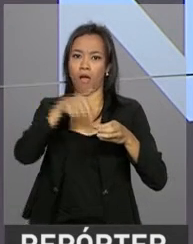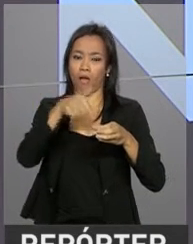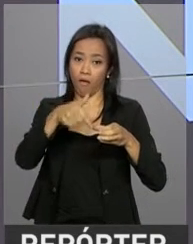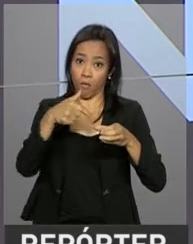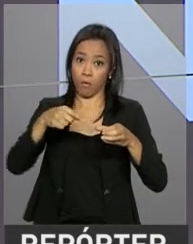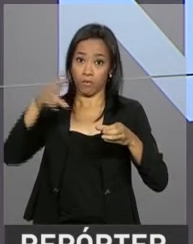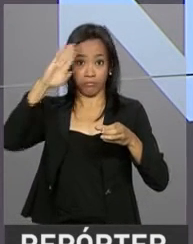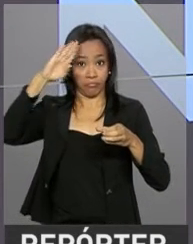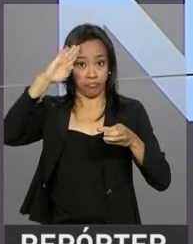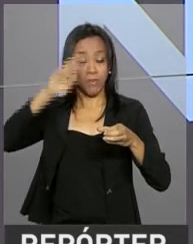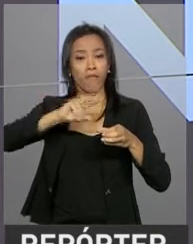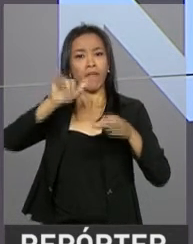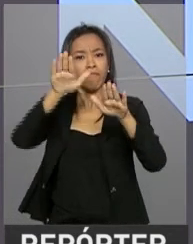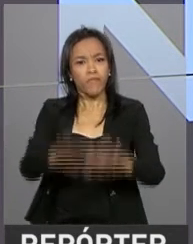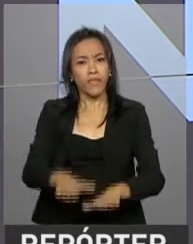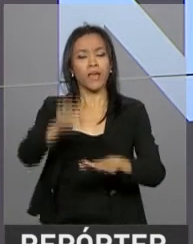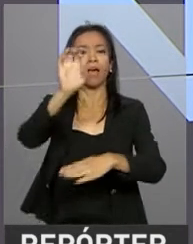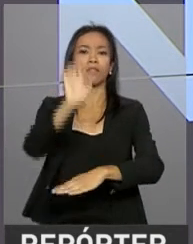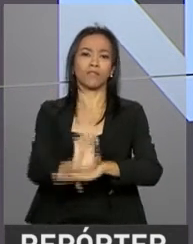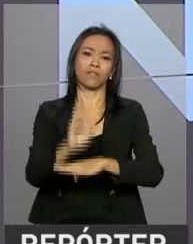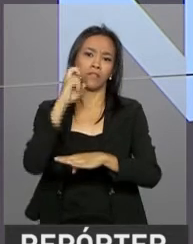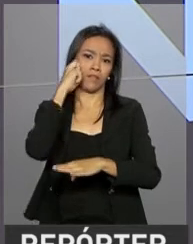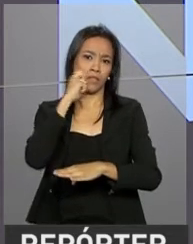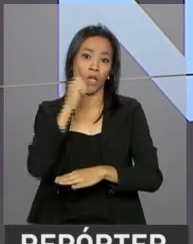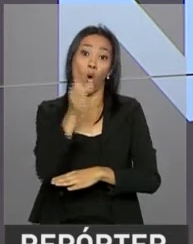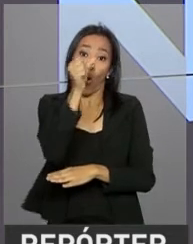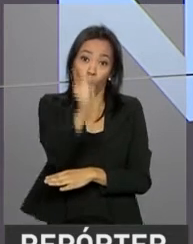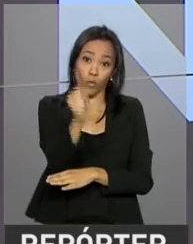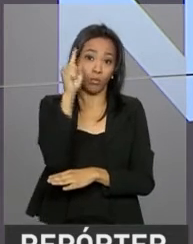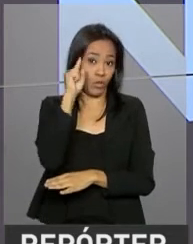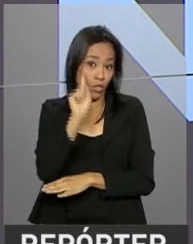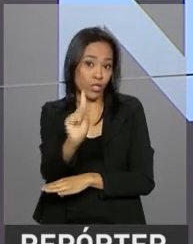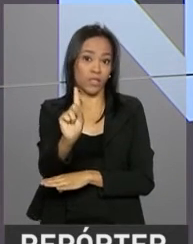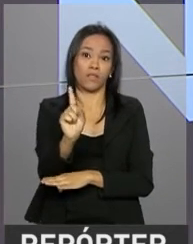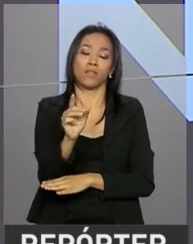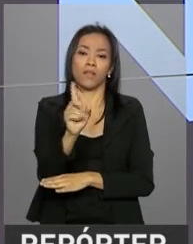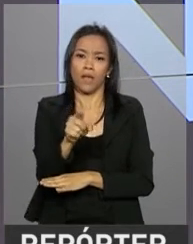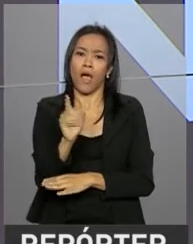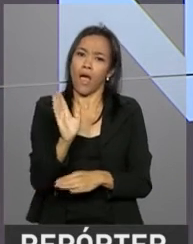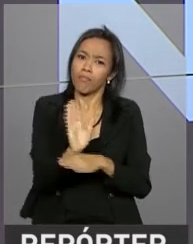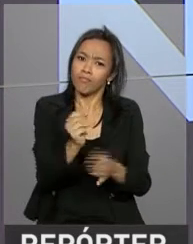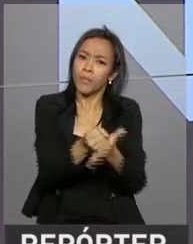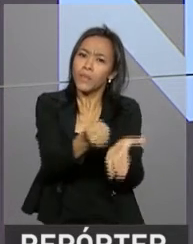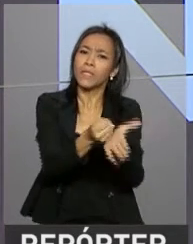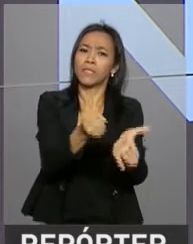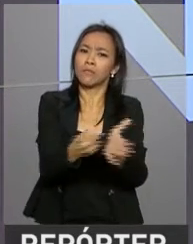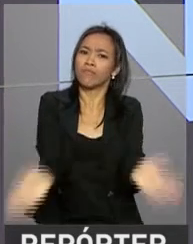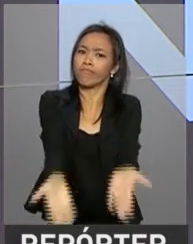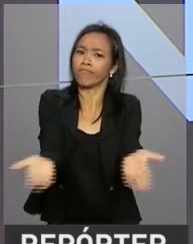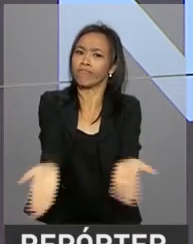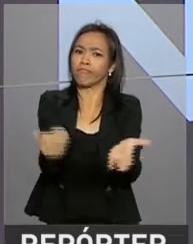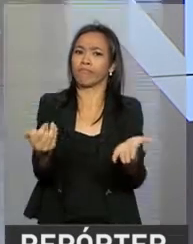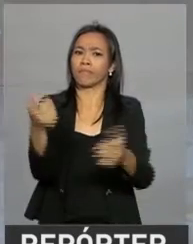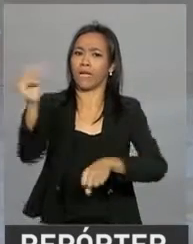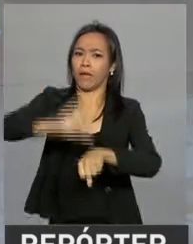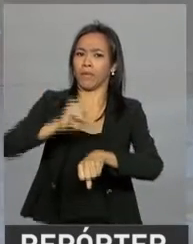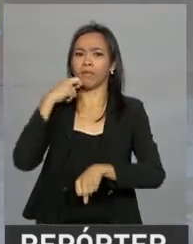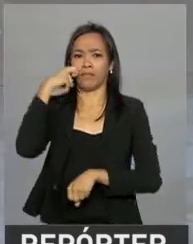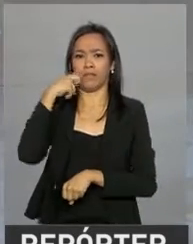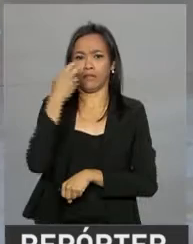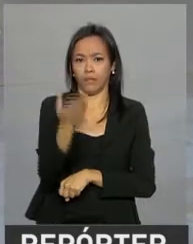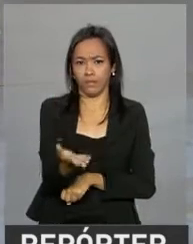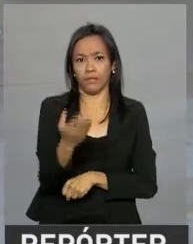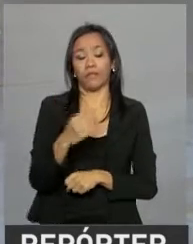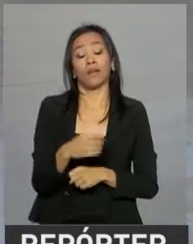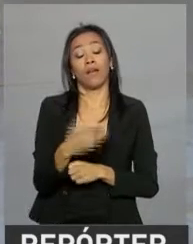rio grande do norte por mais oito dias os militares apóiam as ações de segurança pública na região da grande natal vamos colocar a